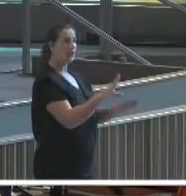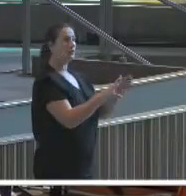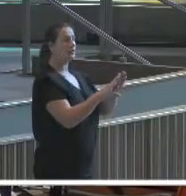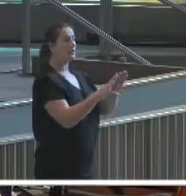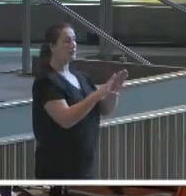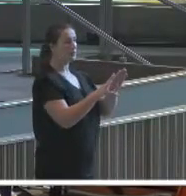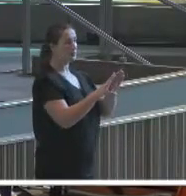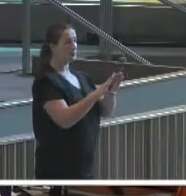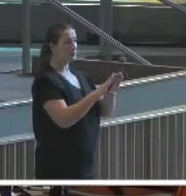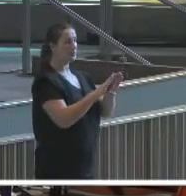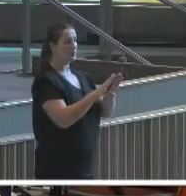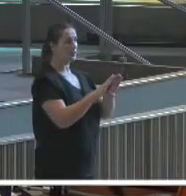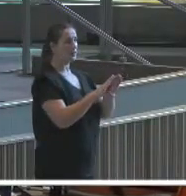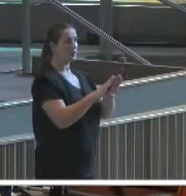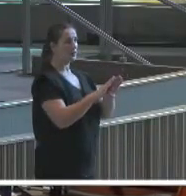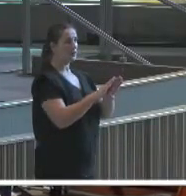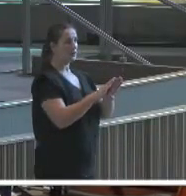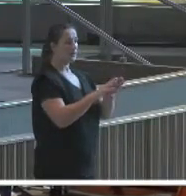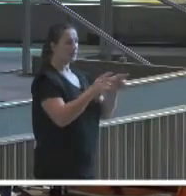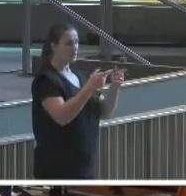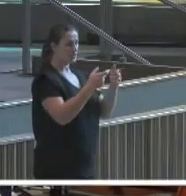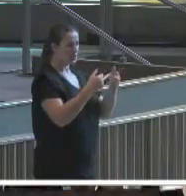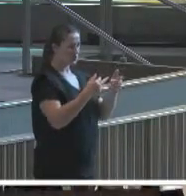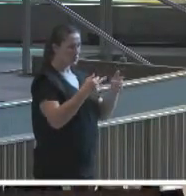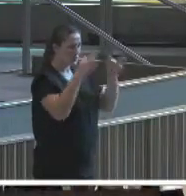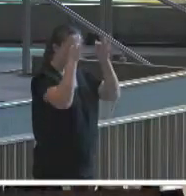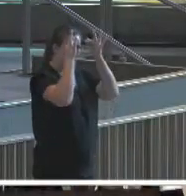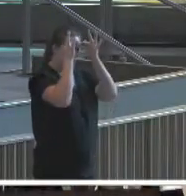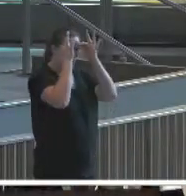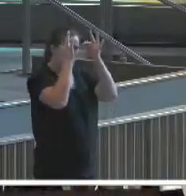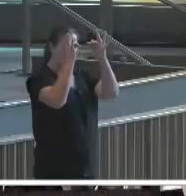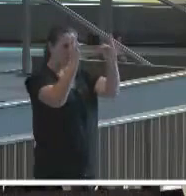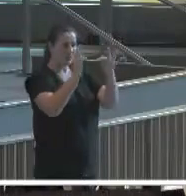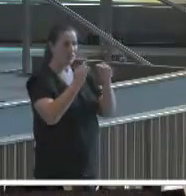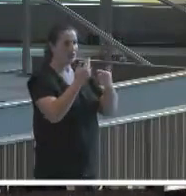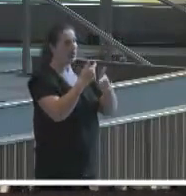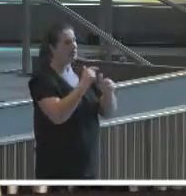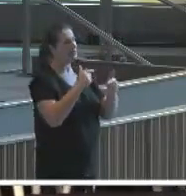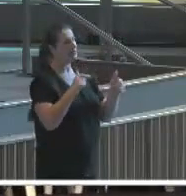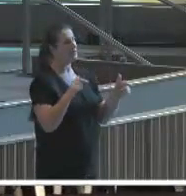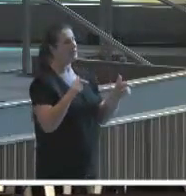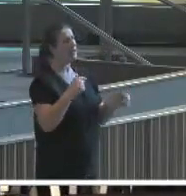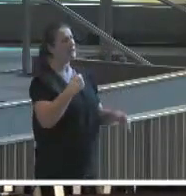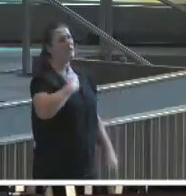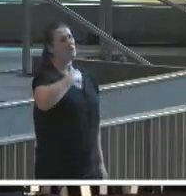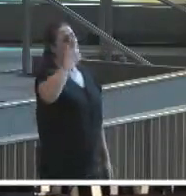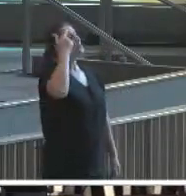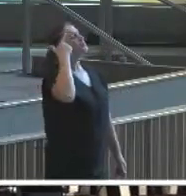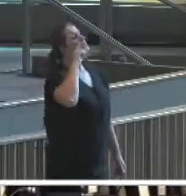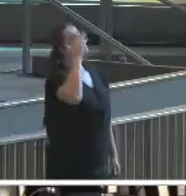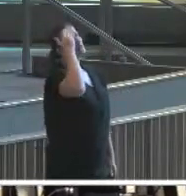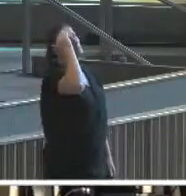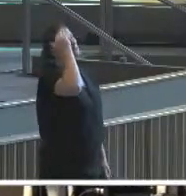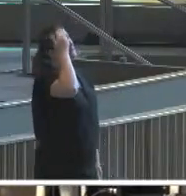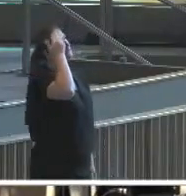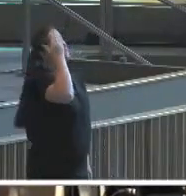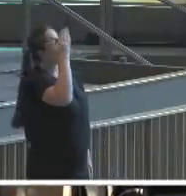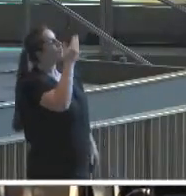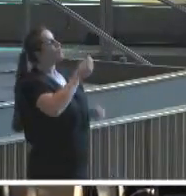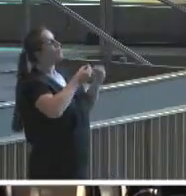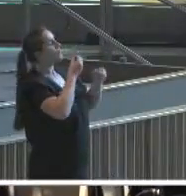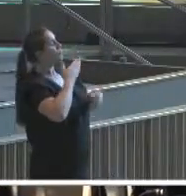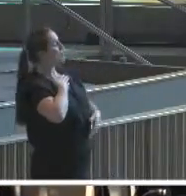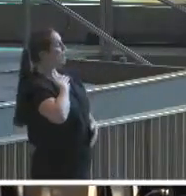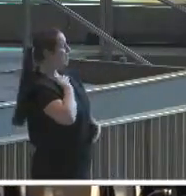dessa coisa complicada que é a infidelidade, ele diz assim, eu não consigo entender como o meu povo